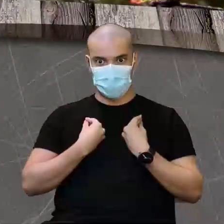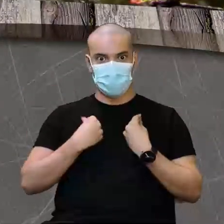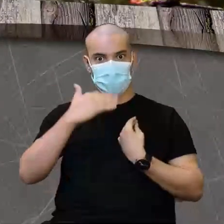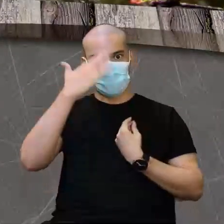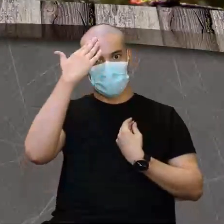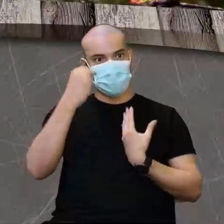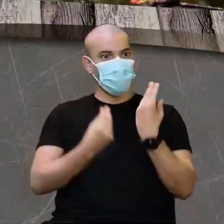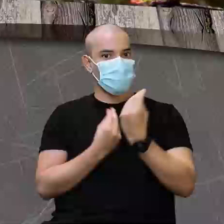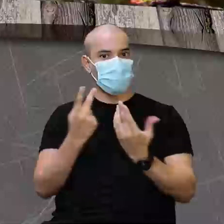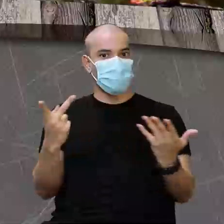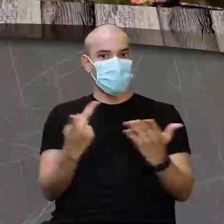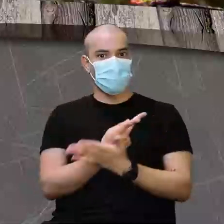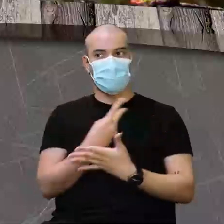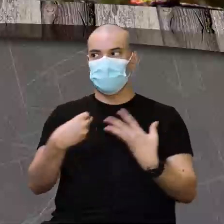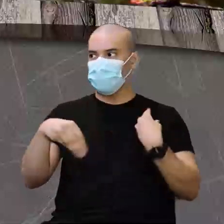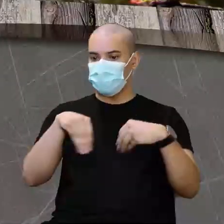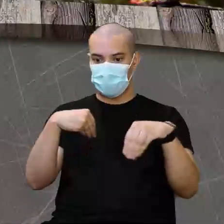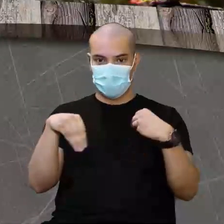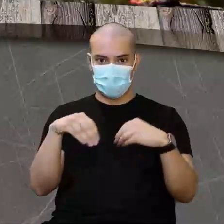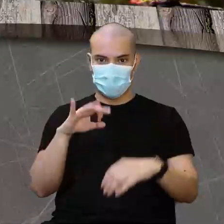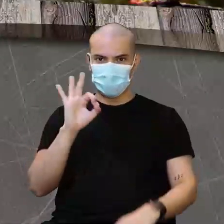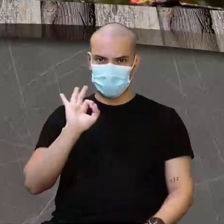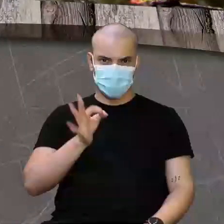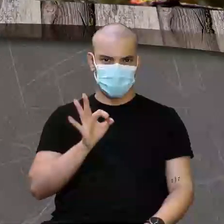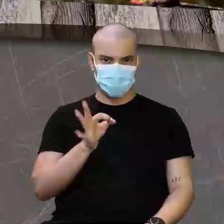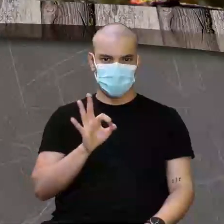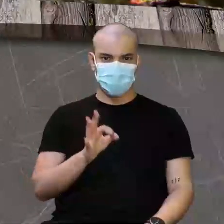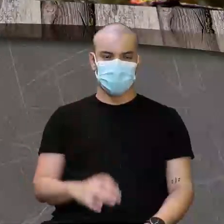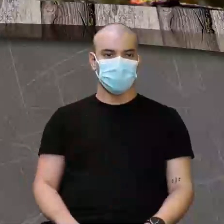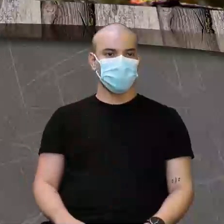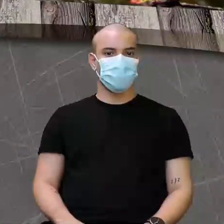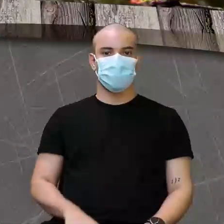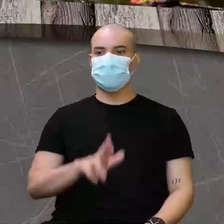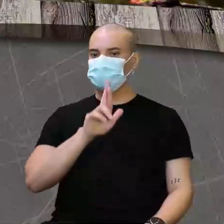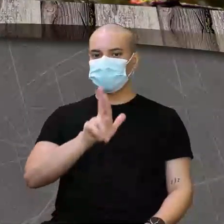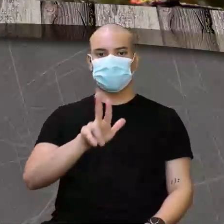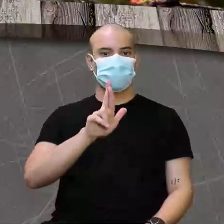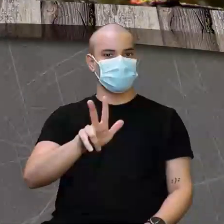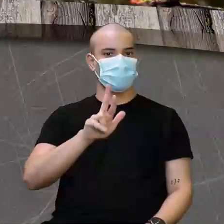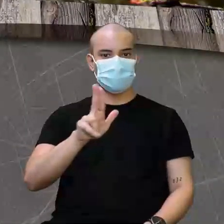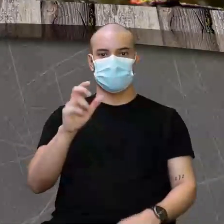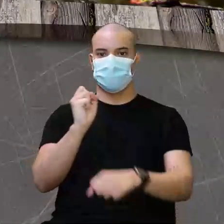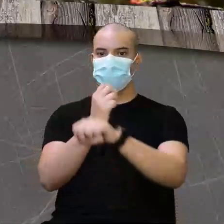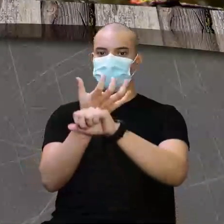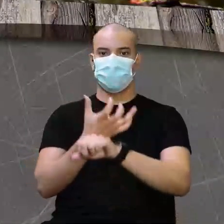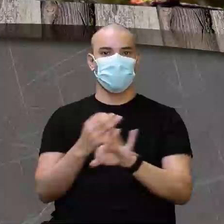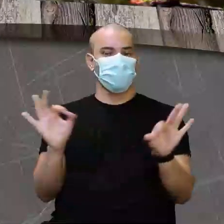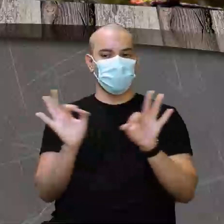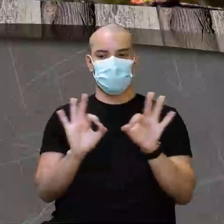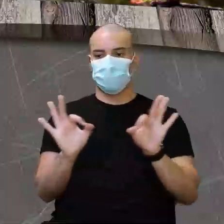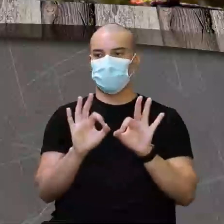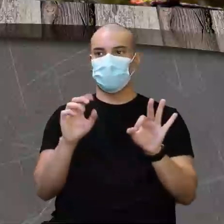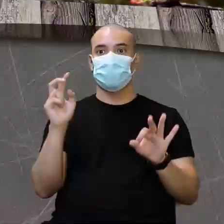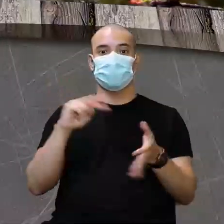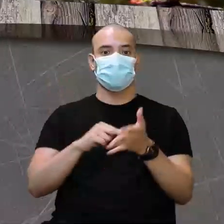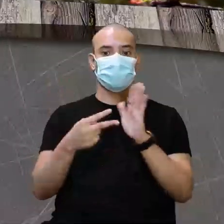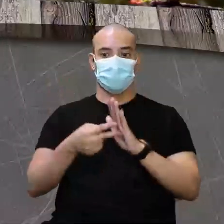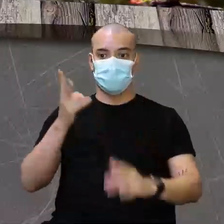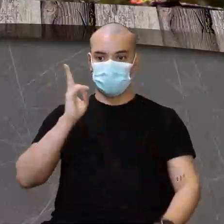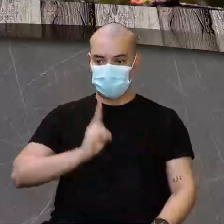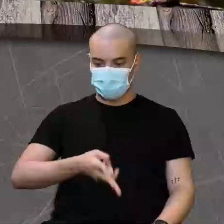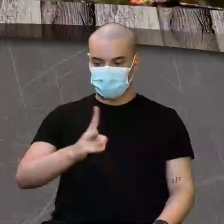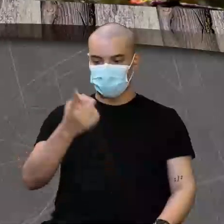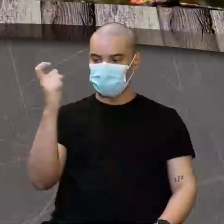desses organismos de corpo mole. Tá bom? Então, não eram vertebrados de forma nenhuma. Eles dão continuidade